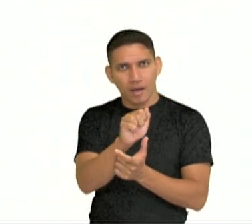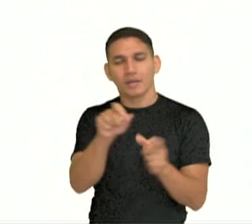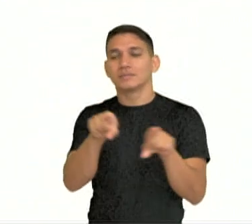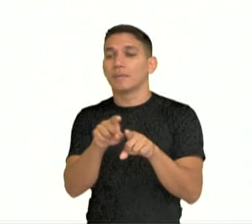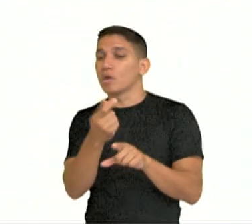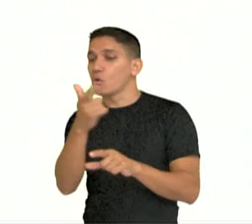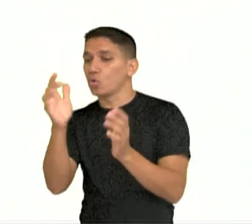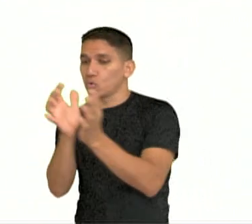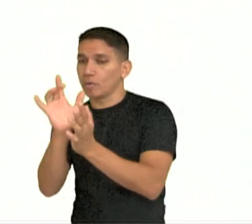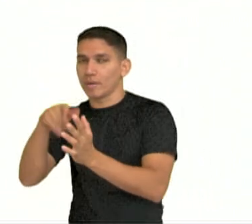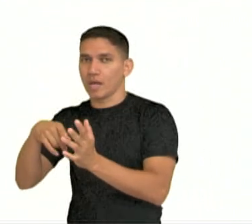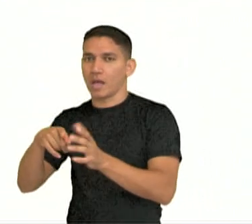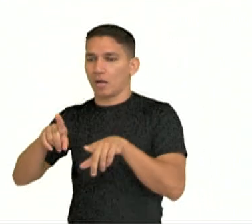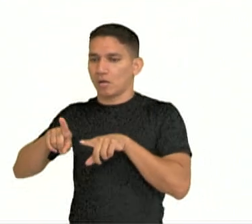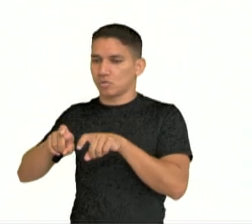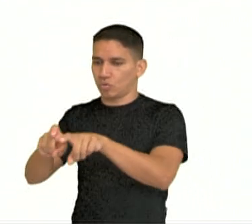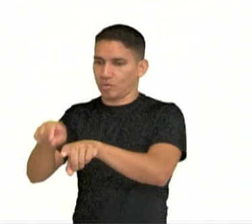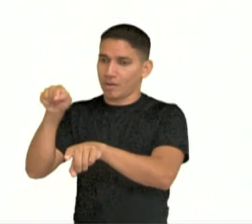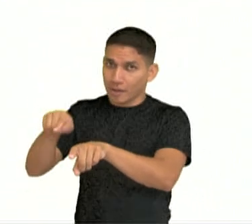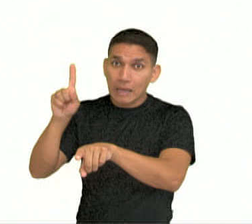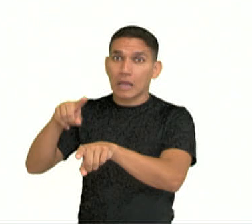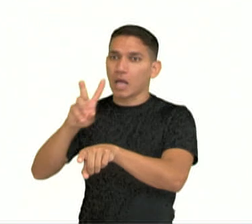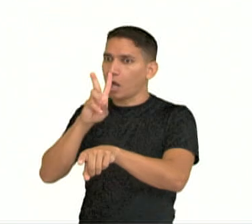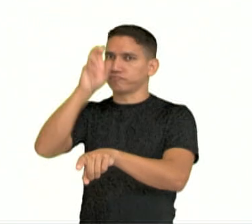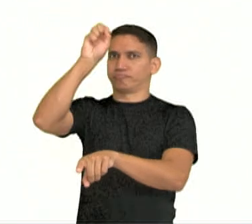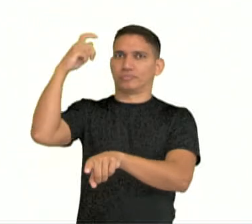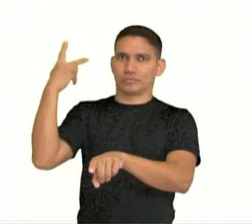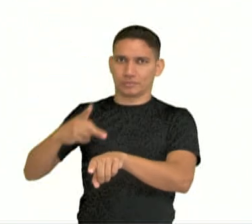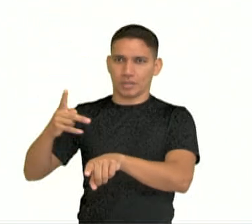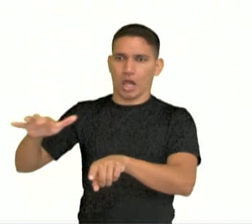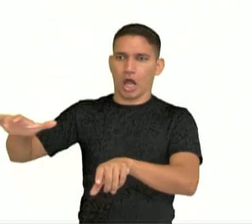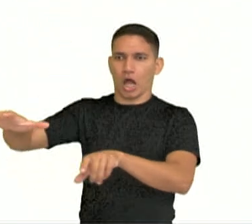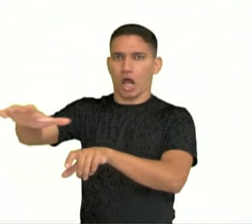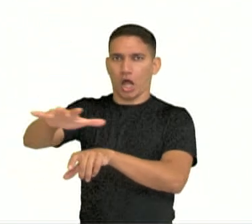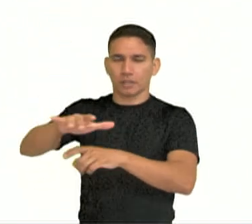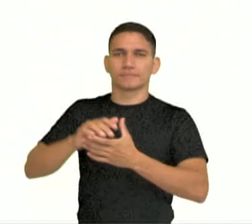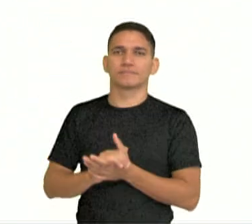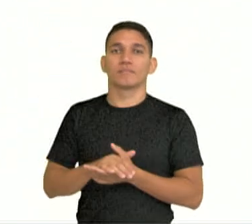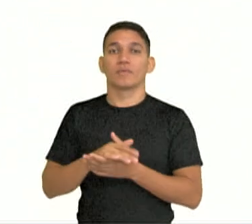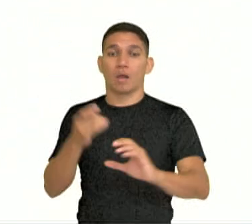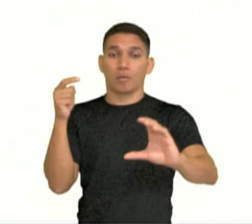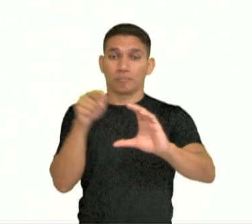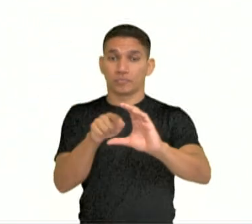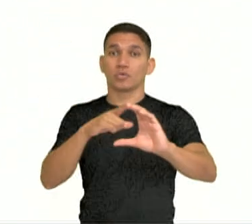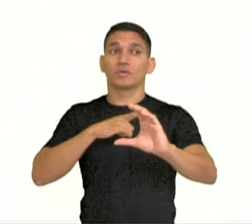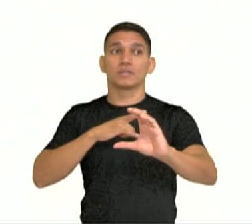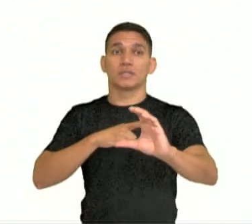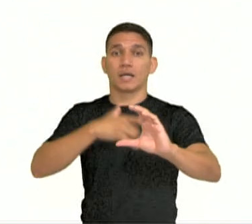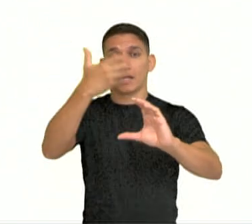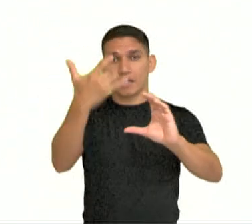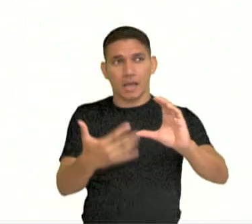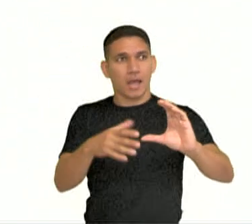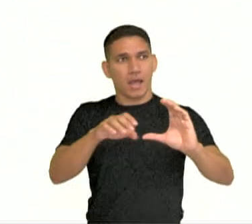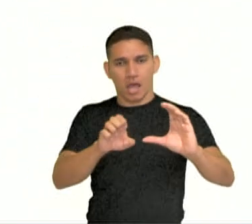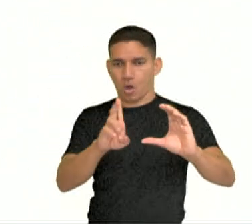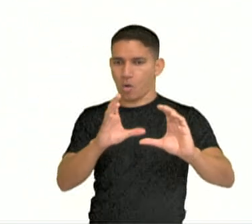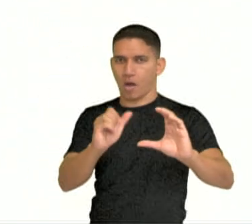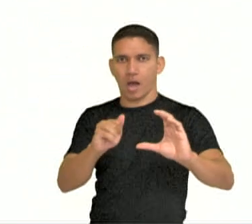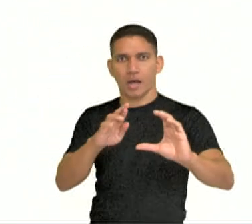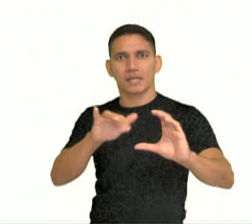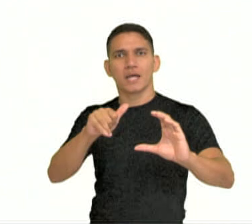chamados também de super-reinos. E nos eucariontes, nós temos o domínio Eucária, formado